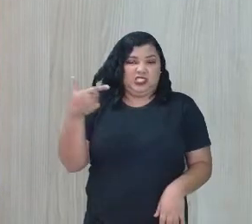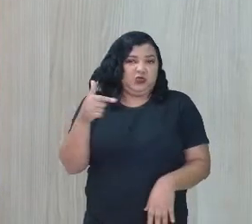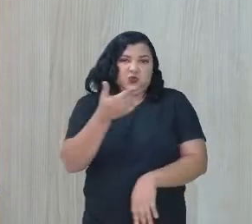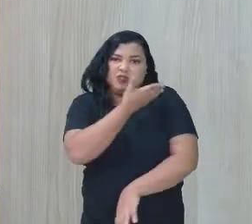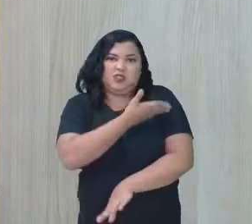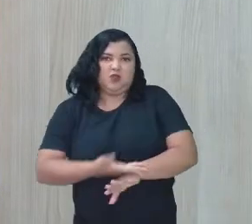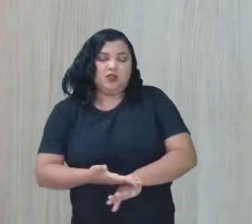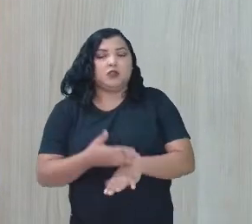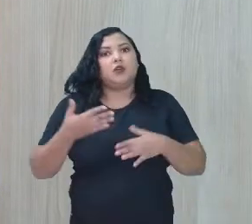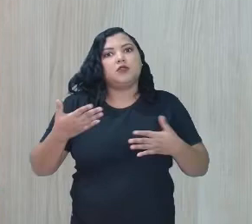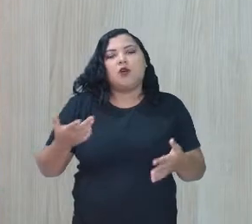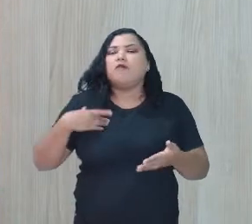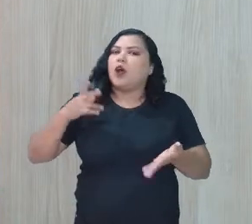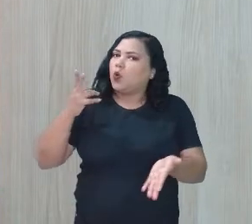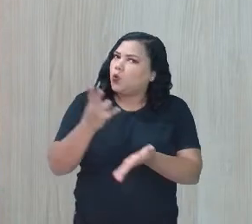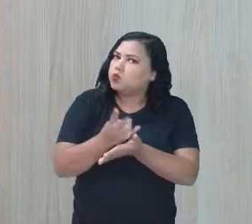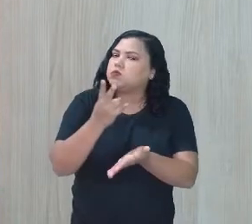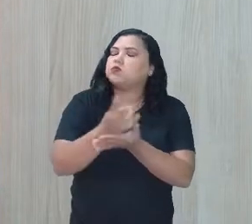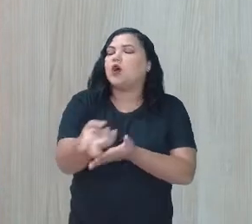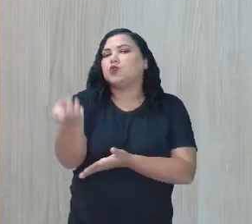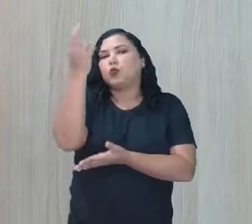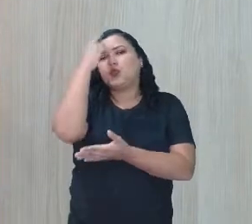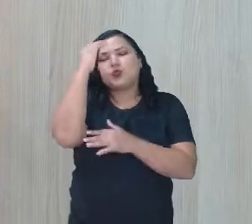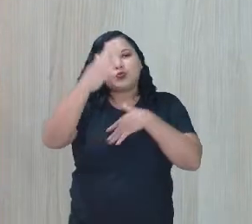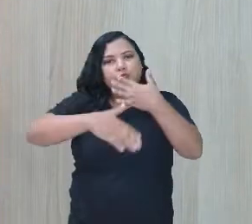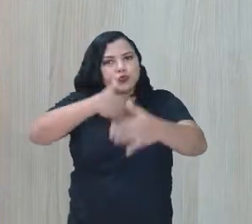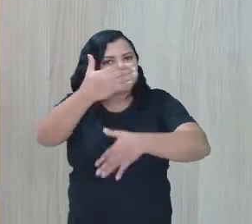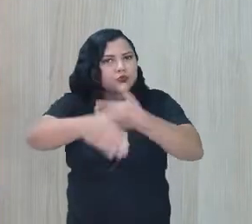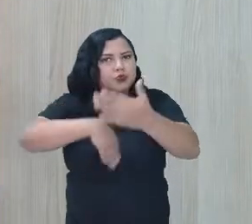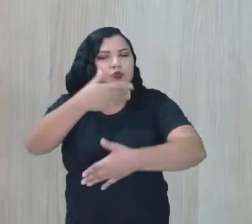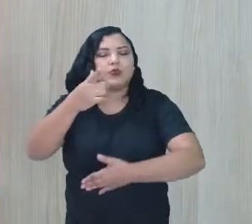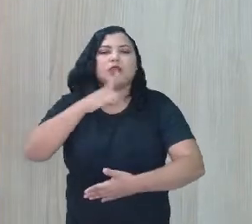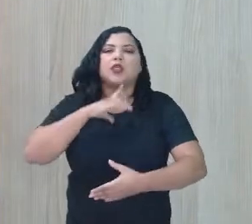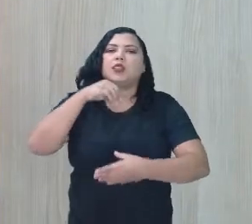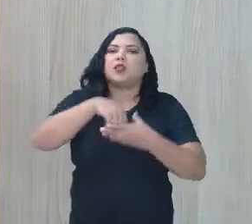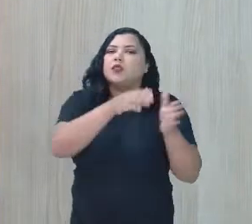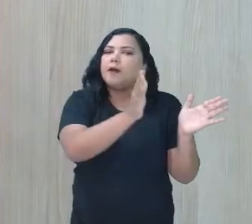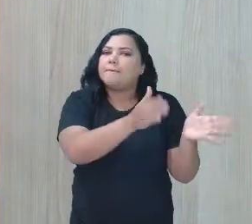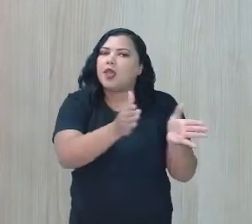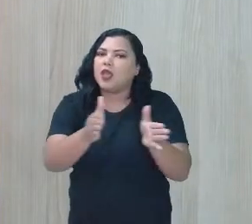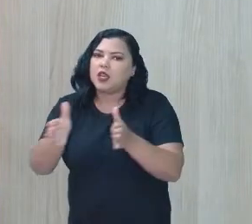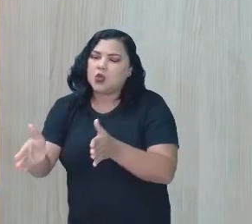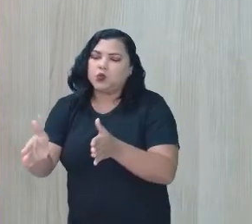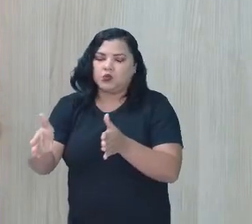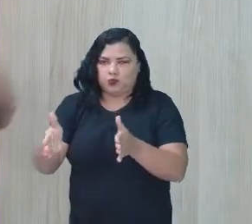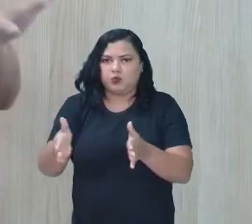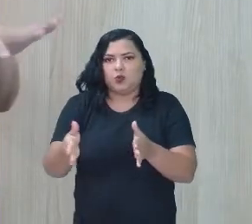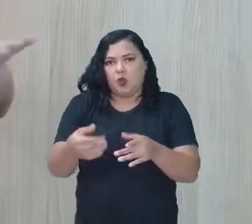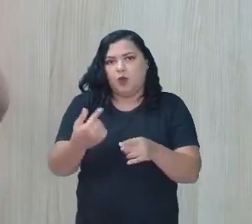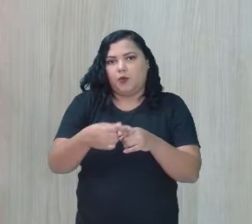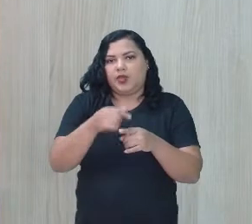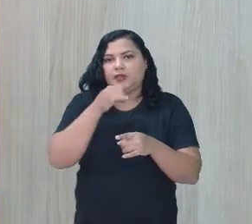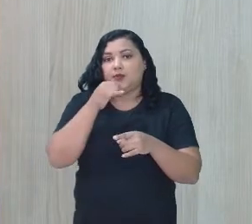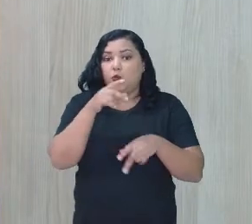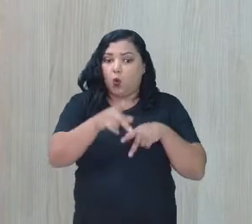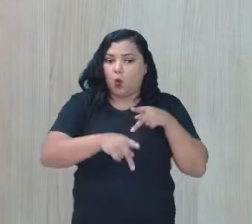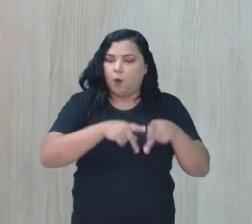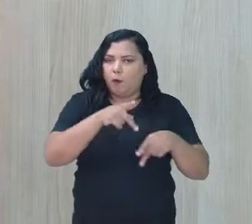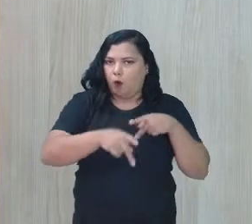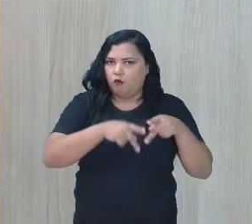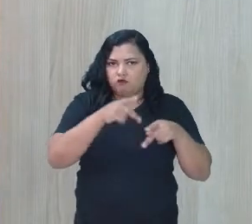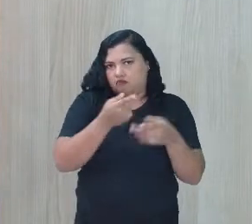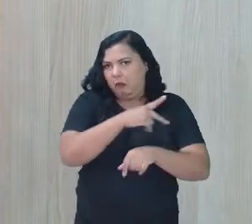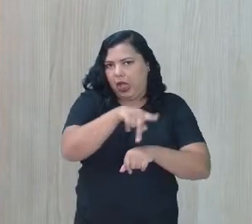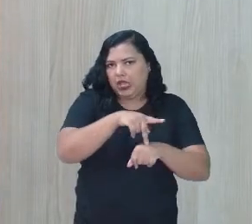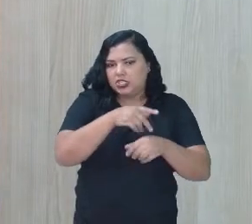vai permanecer para outras culturas dominantes. Então a gente tem ao longo da história aquelas culturas, aqueles povos que são dominantes, olhando para os outros povos com